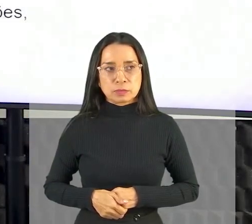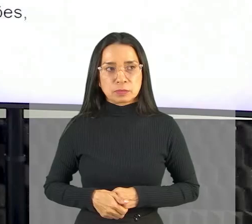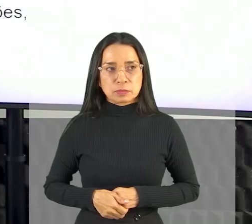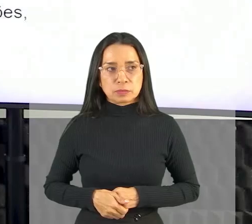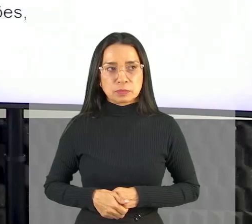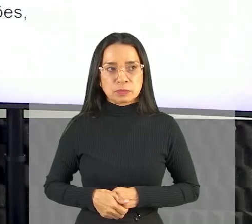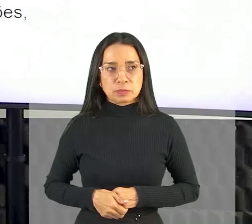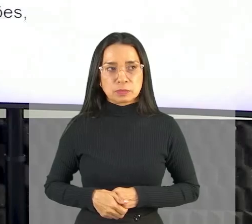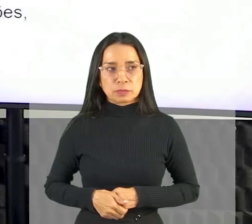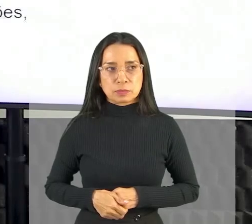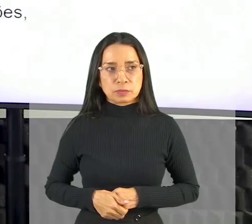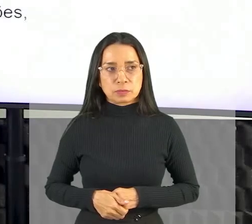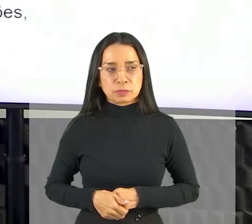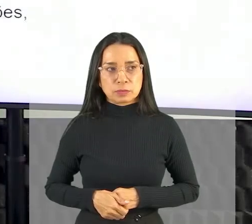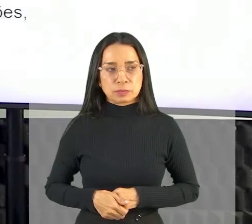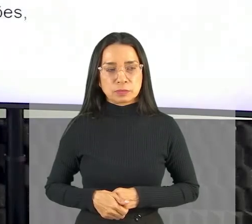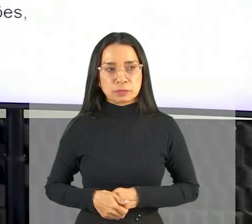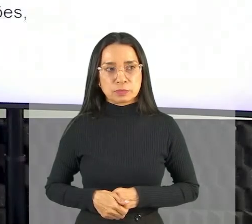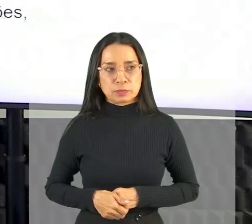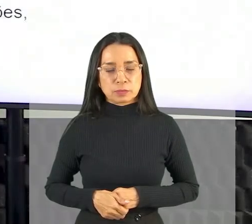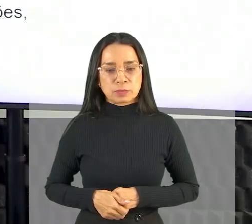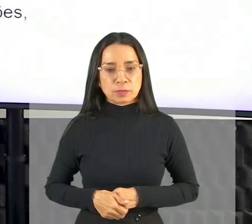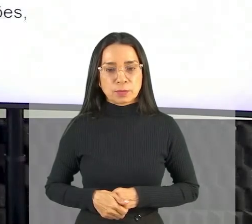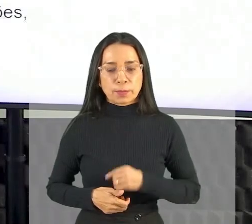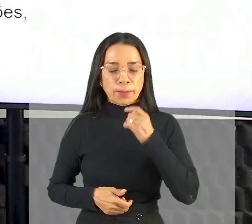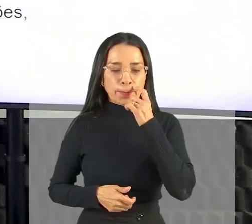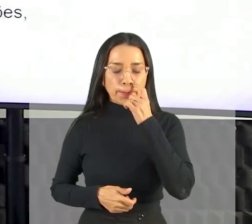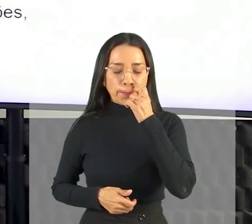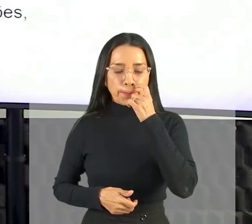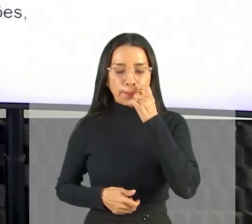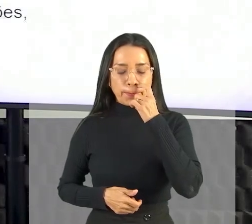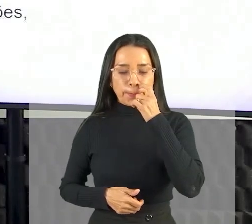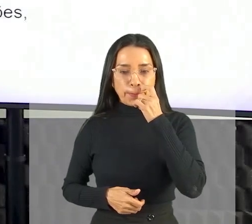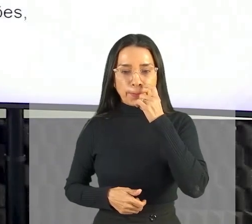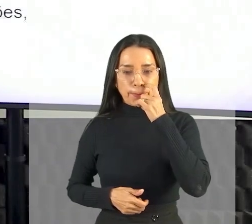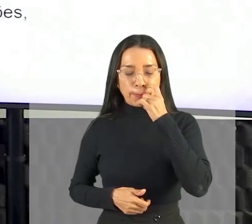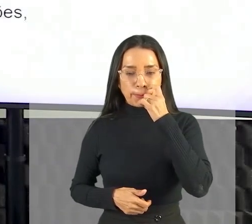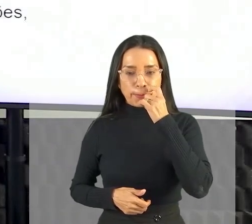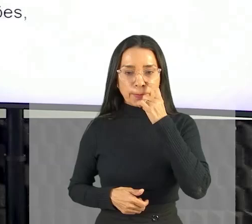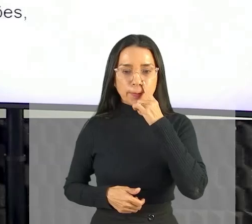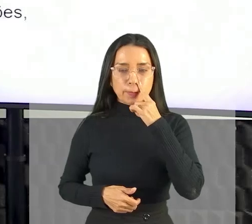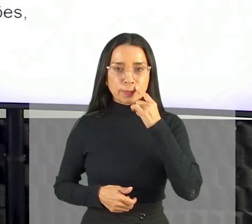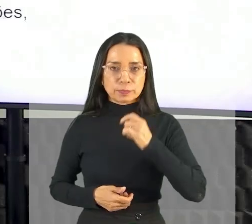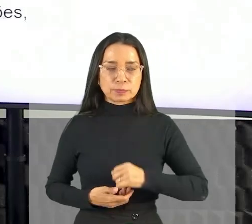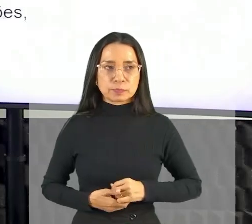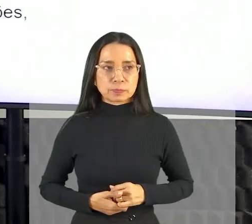eh Vou Colocar assim então o azinho Preto